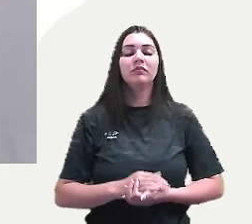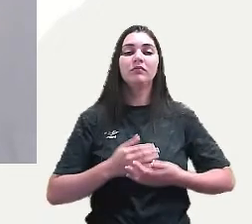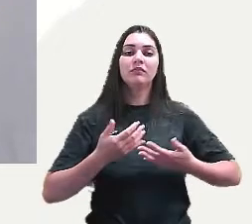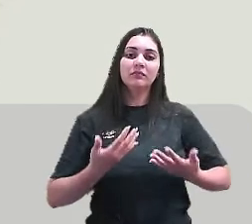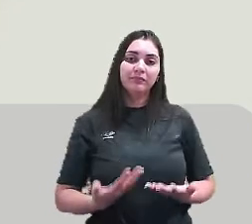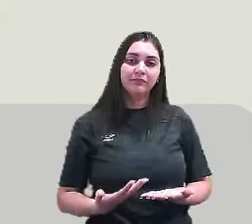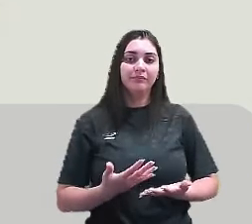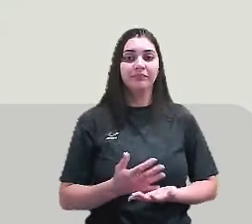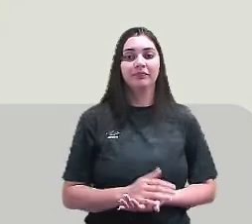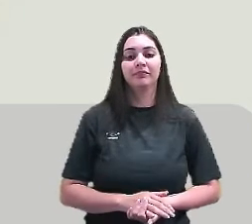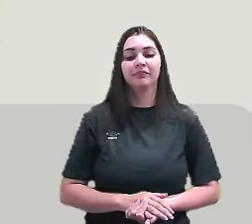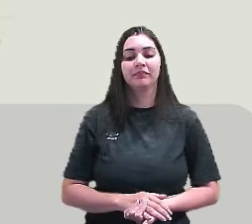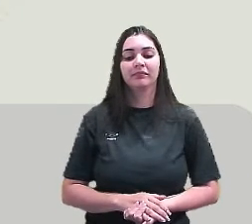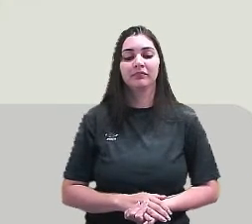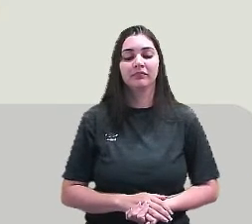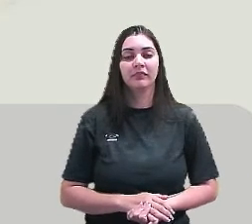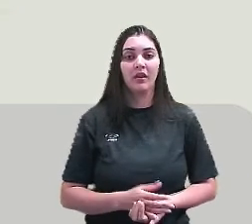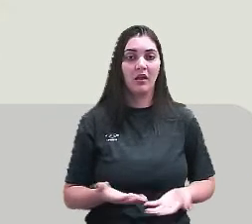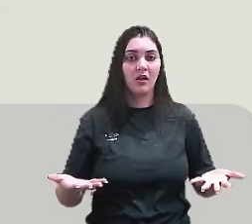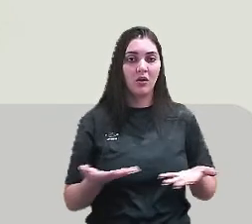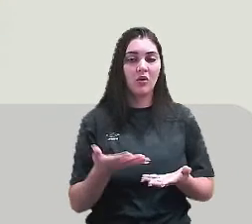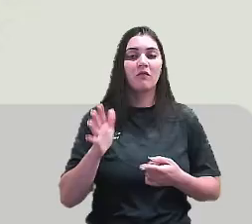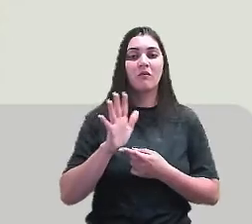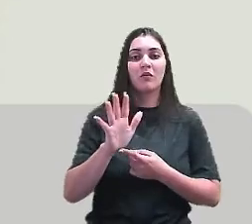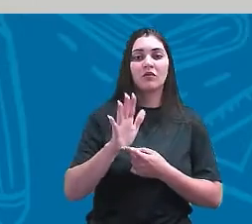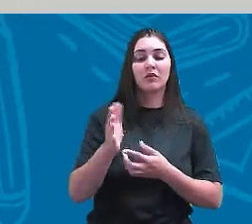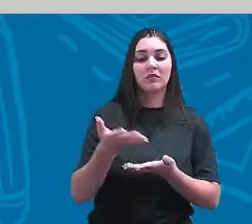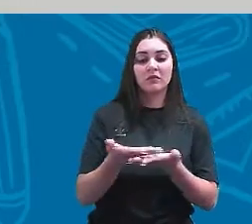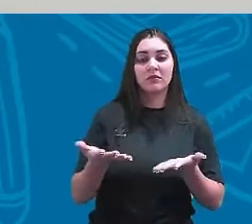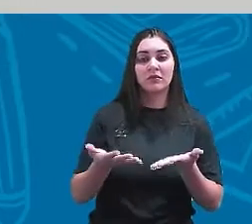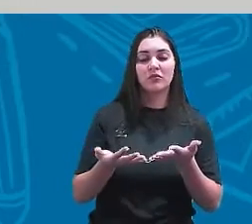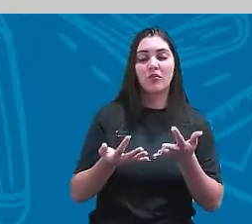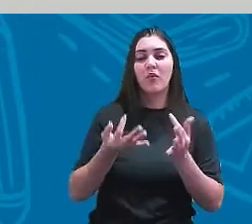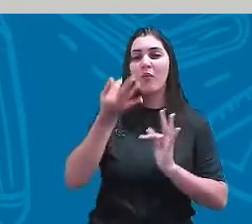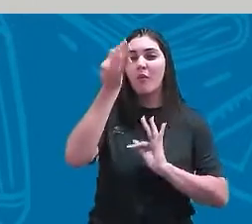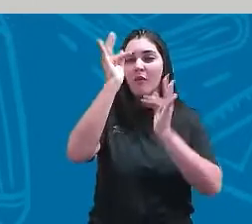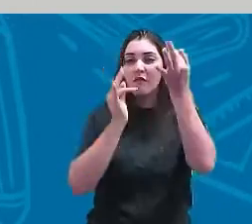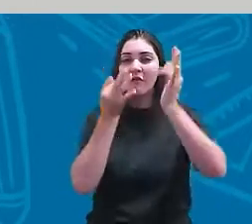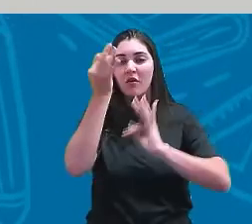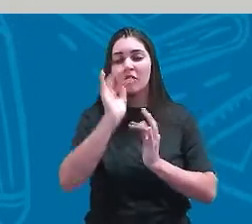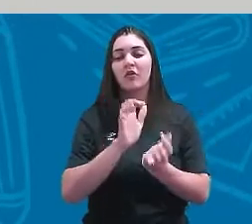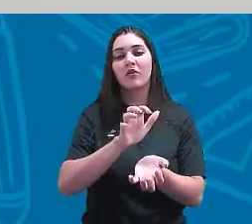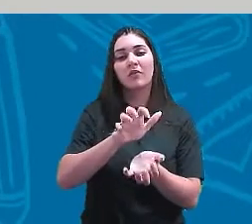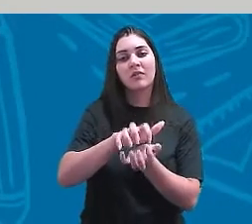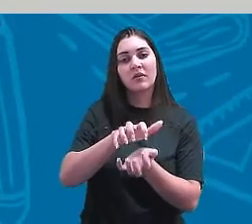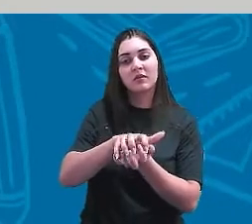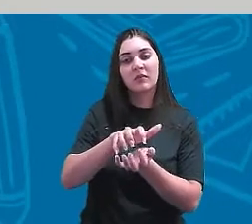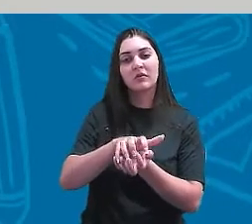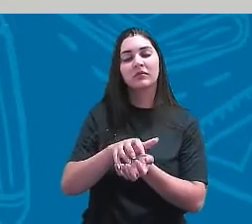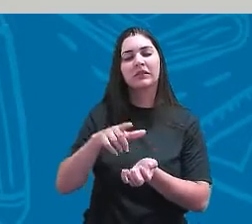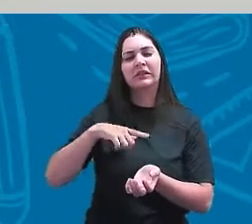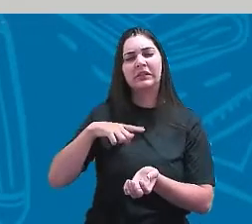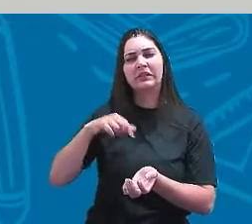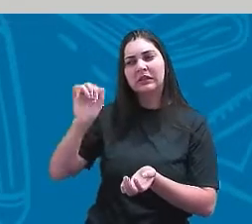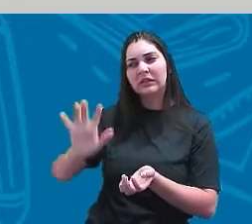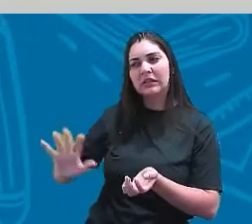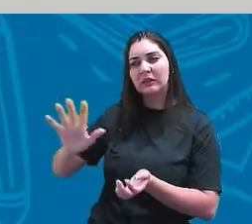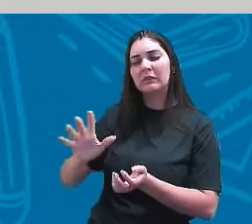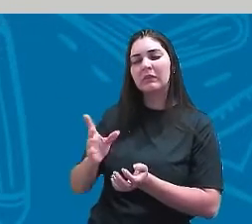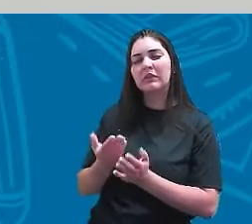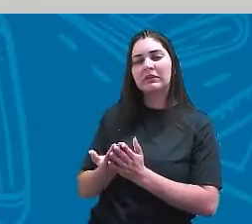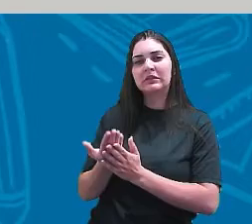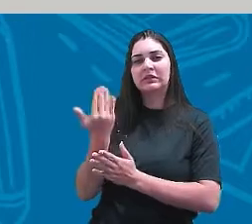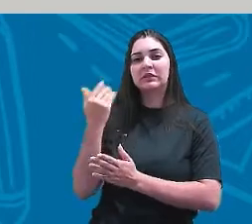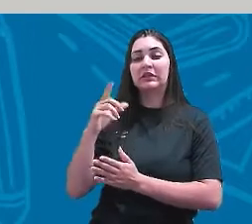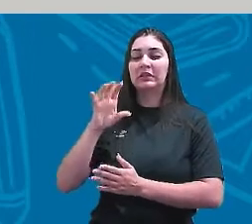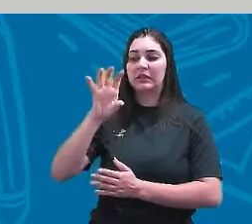Então, vou agora trazer para vocês o folclore pernambucano. Como vimos na imagem anterior, cada região do